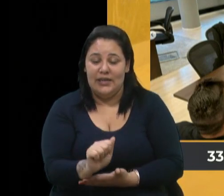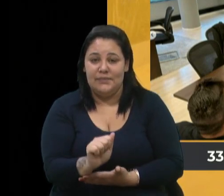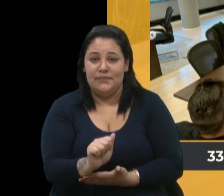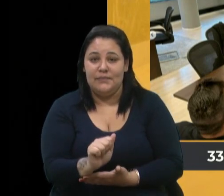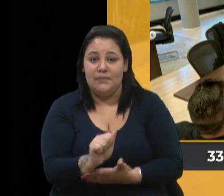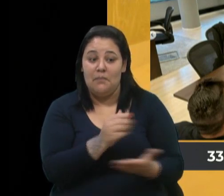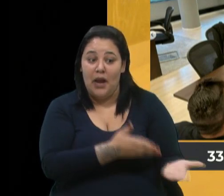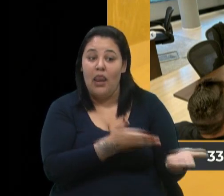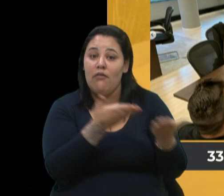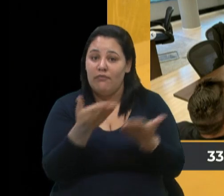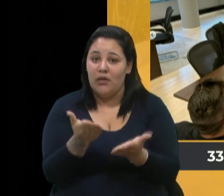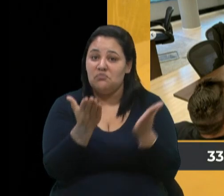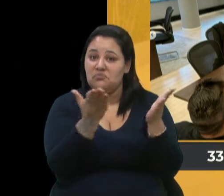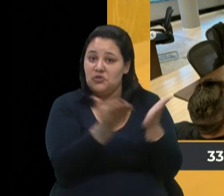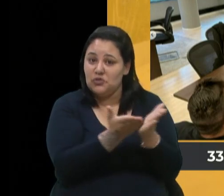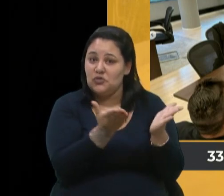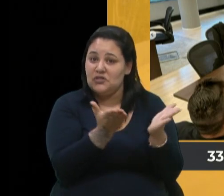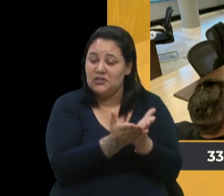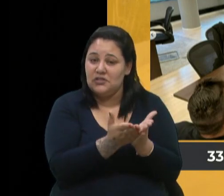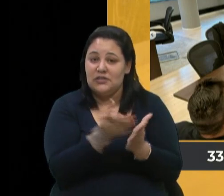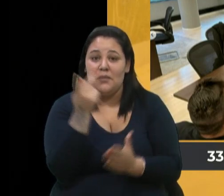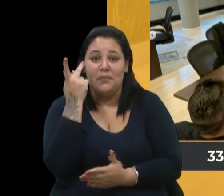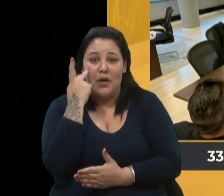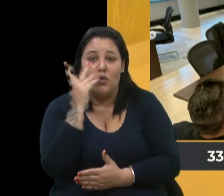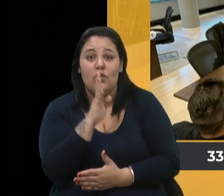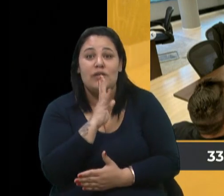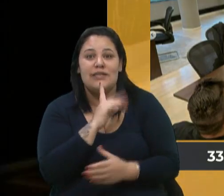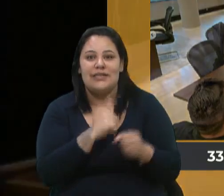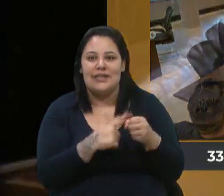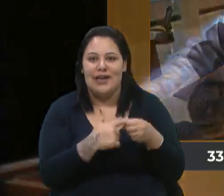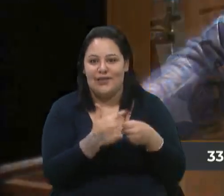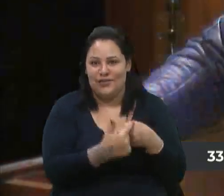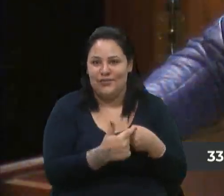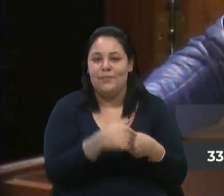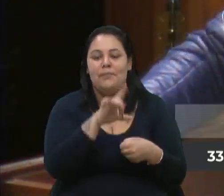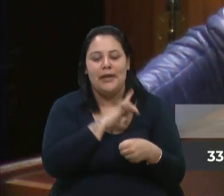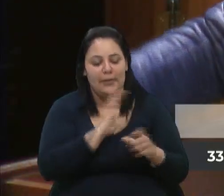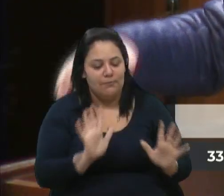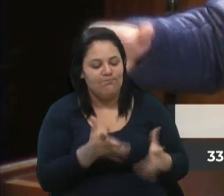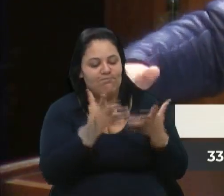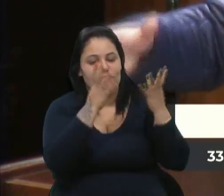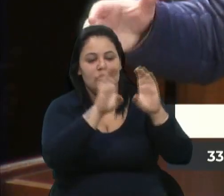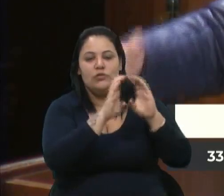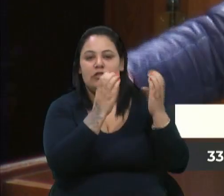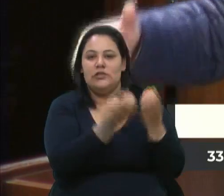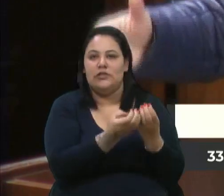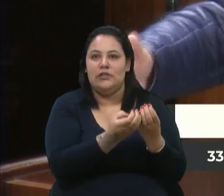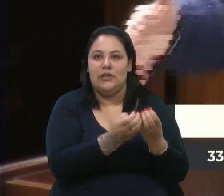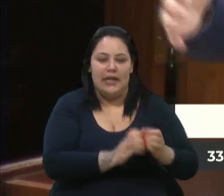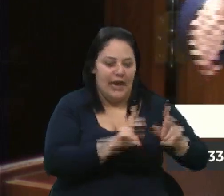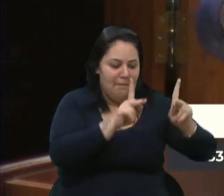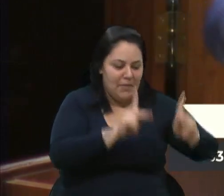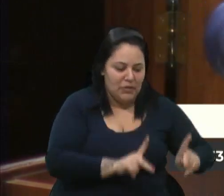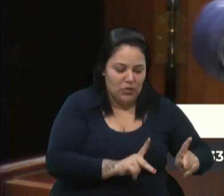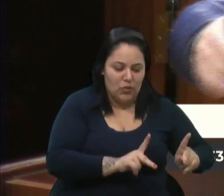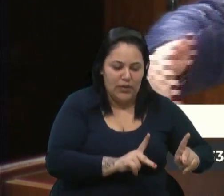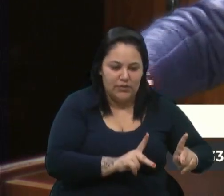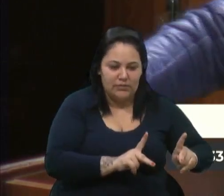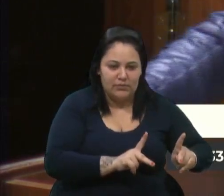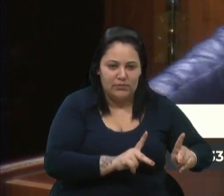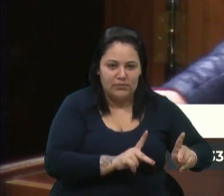cidade, o que gera aquilo que a gente defende tanto aqui, o engajamento comunitário, que são as pessoas da cidade conhecerem a sua